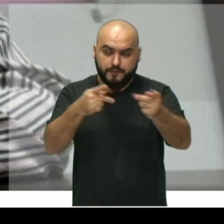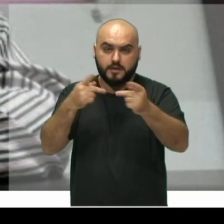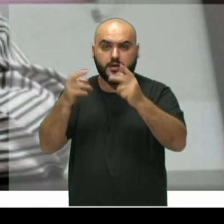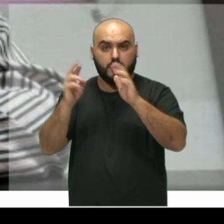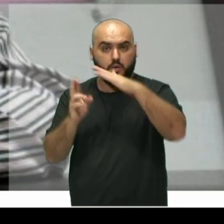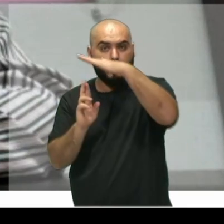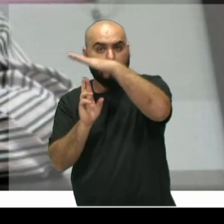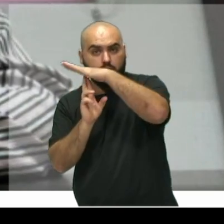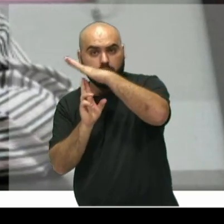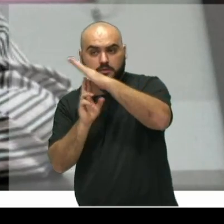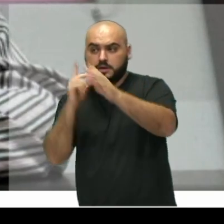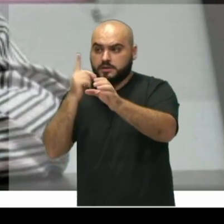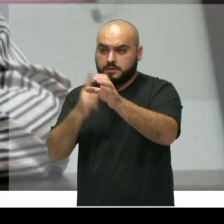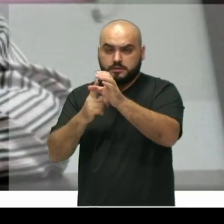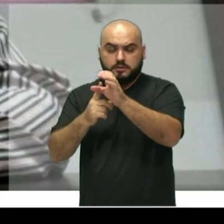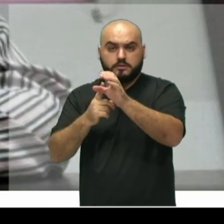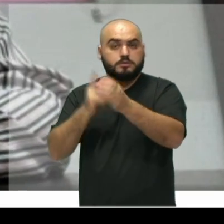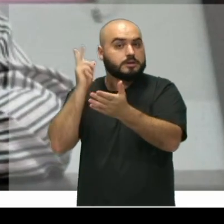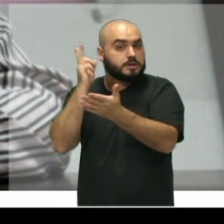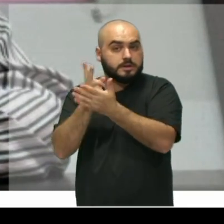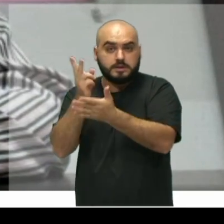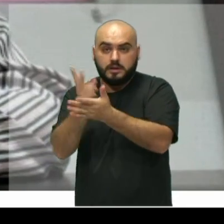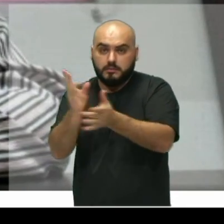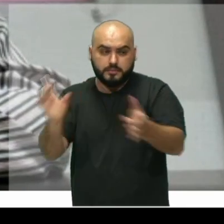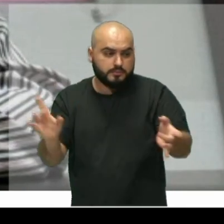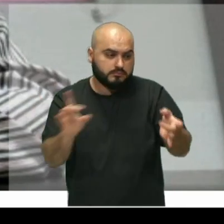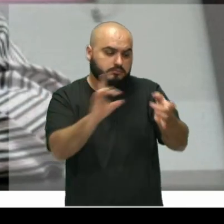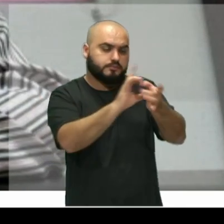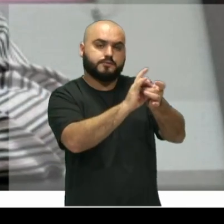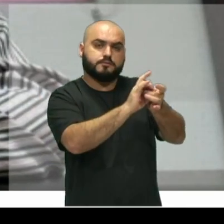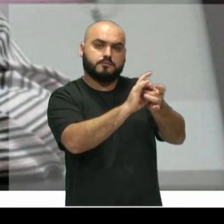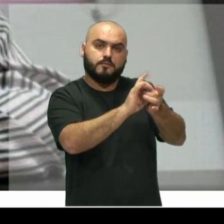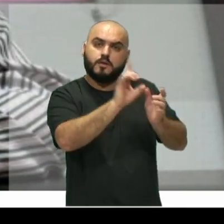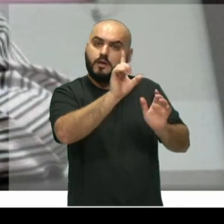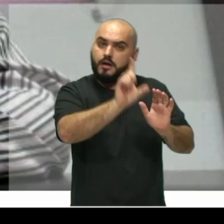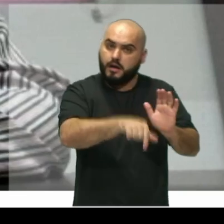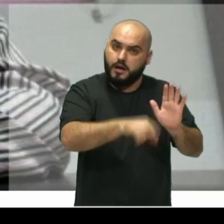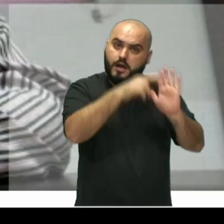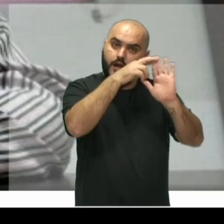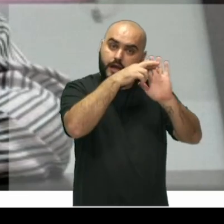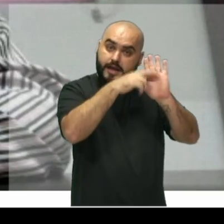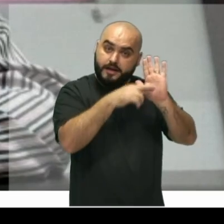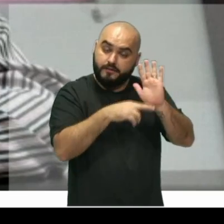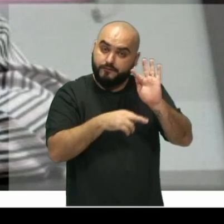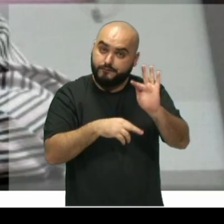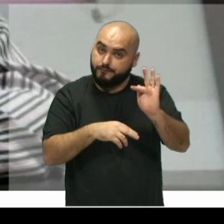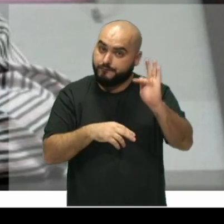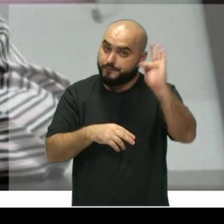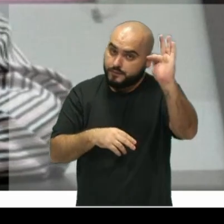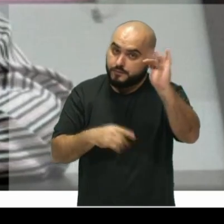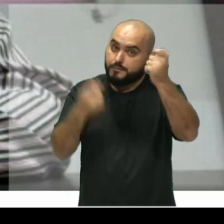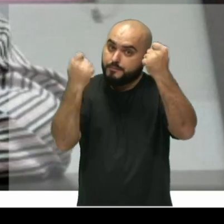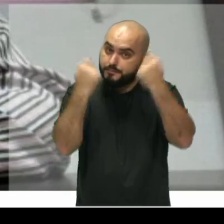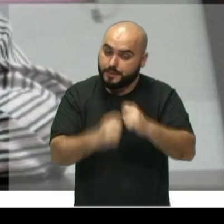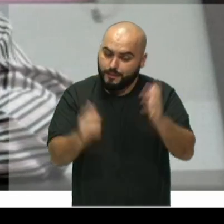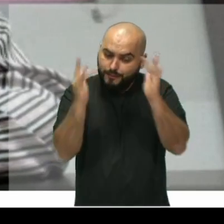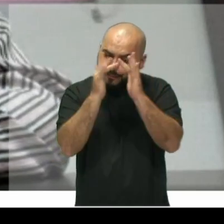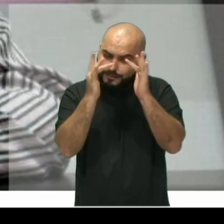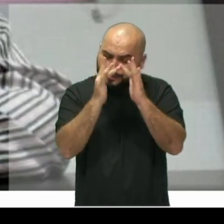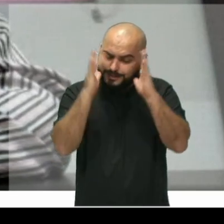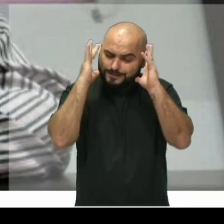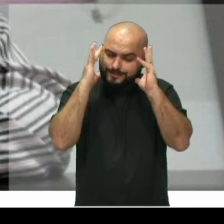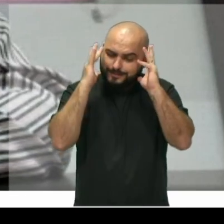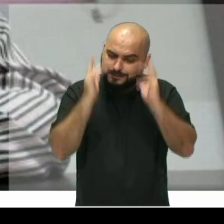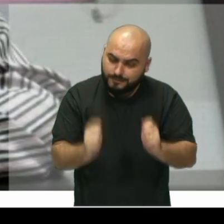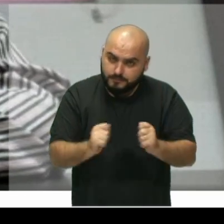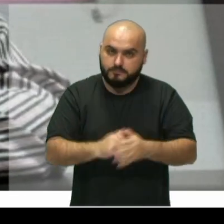menores, sempre o transporte é integrado. É uma das regras do transporte do futuro, ele precisa se integrar em todos os aspectos. E